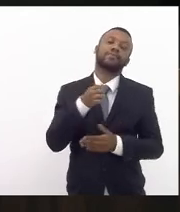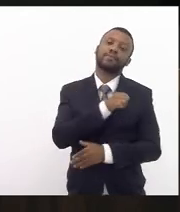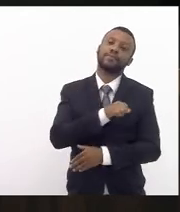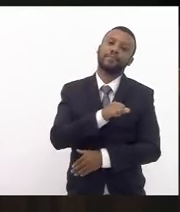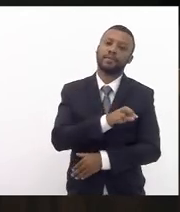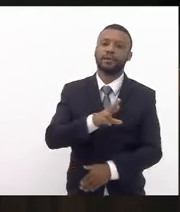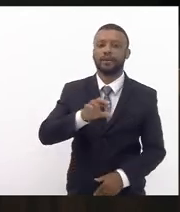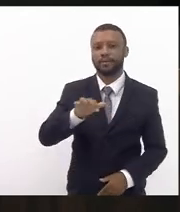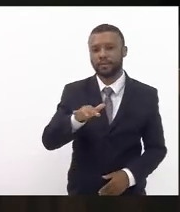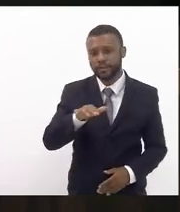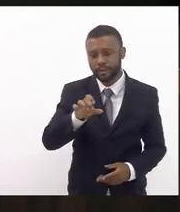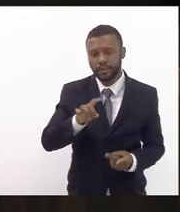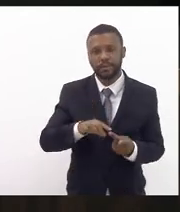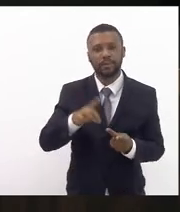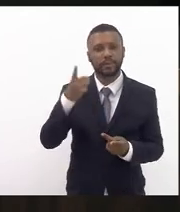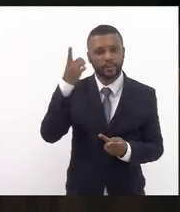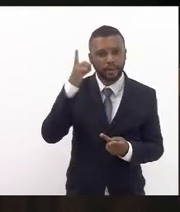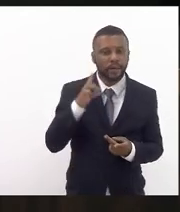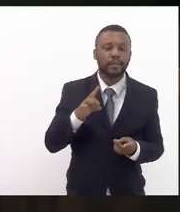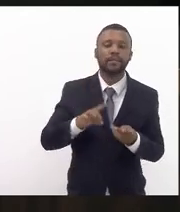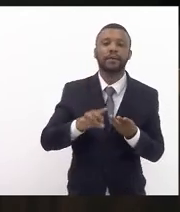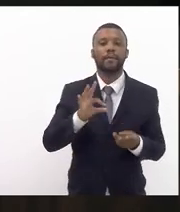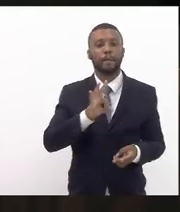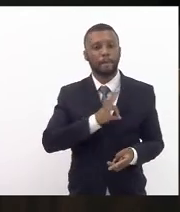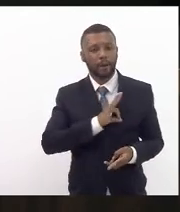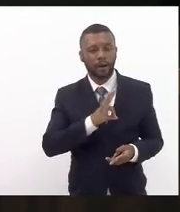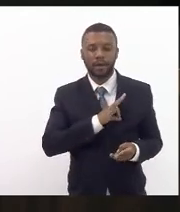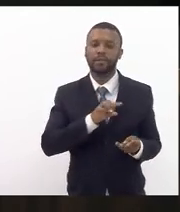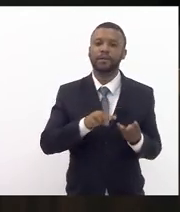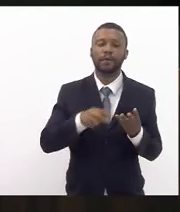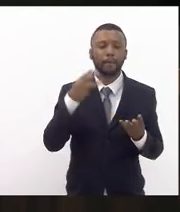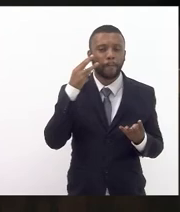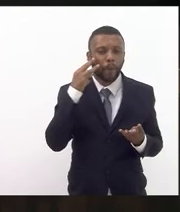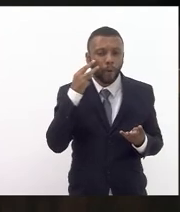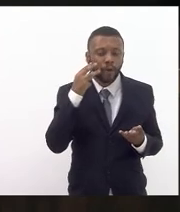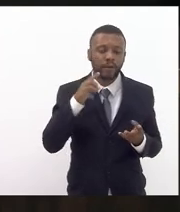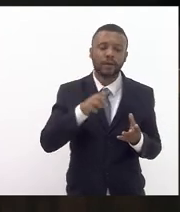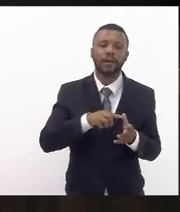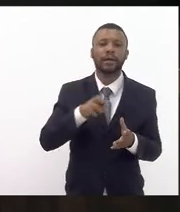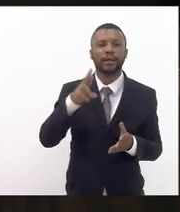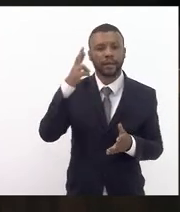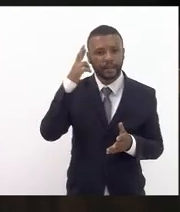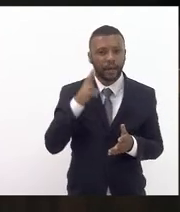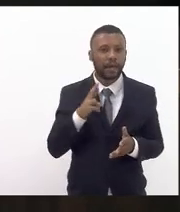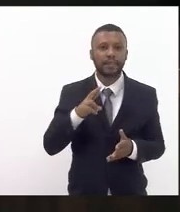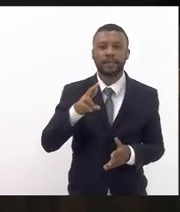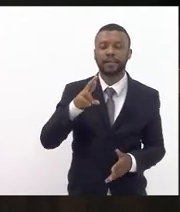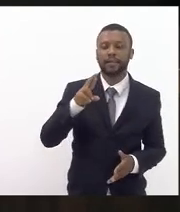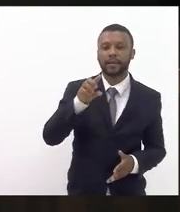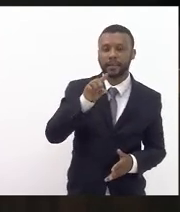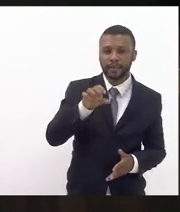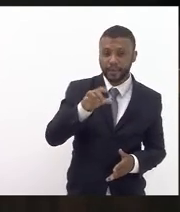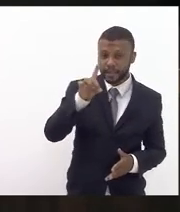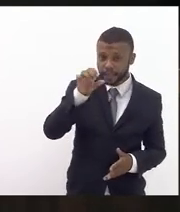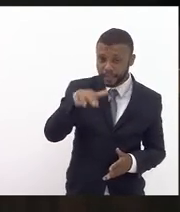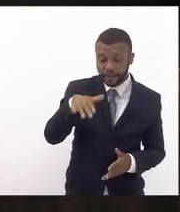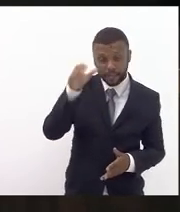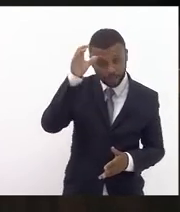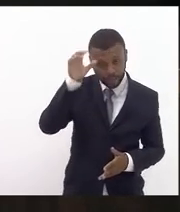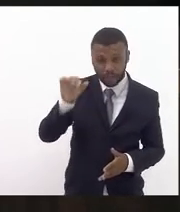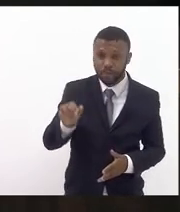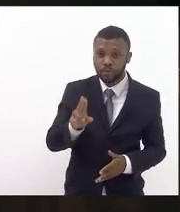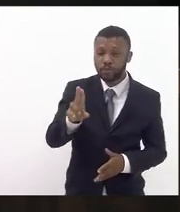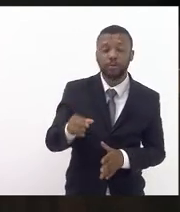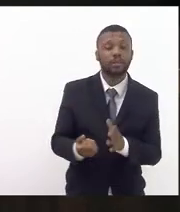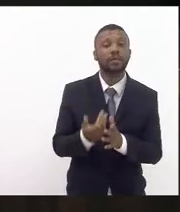Rejane Chicambulhões, Dani Monteiro, Marta Rocha, Mônica Francisco, Renata Souza, Rosane Félix, Zeidan e Tia Ju, que cria o